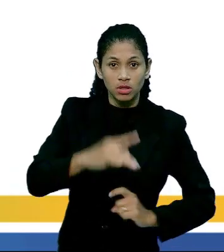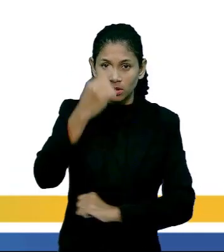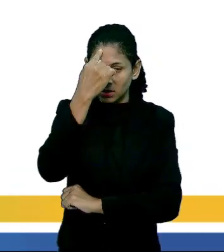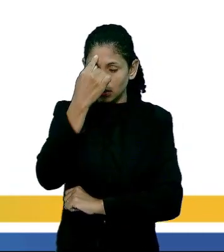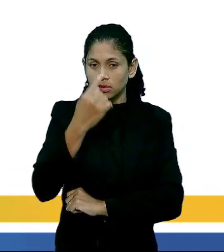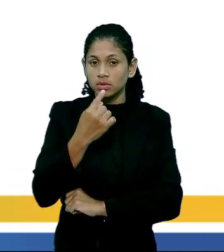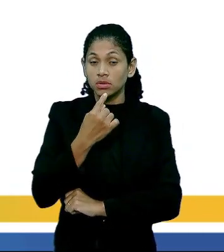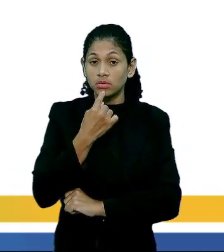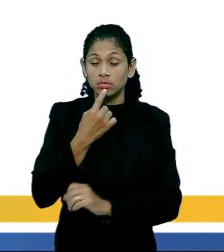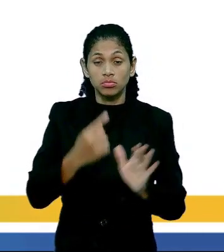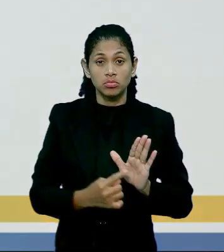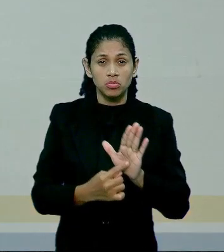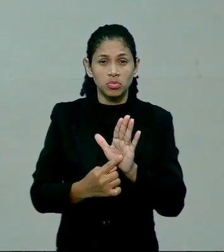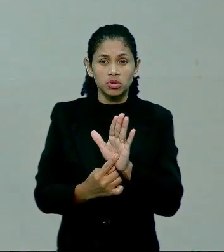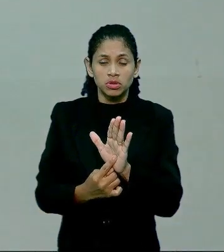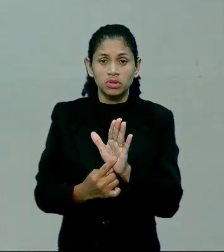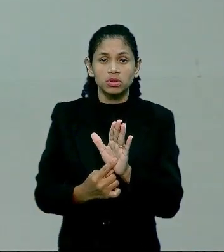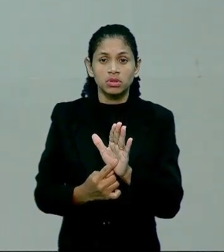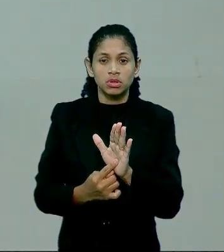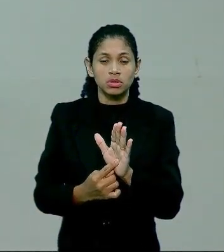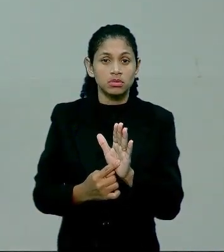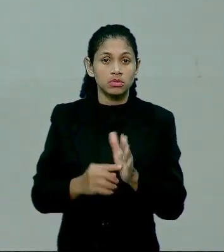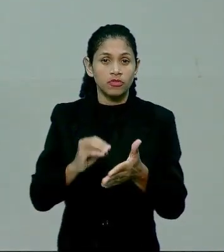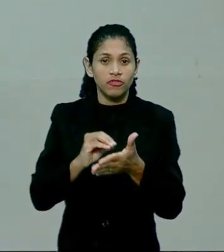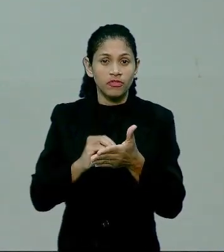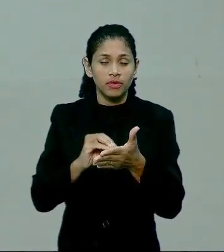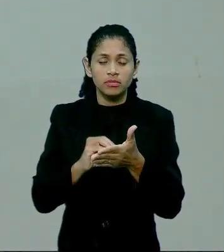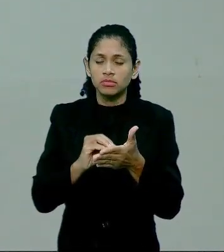apresentando insatisfação crescente com o corpo.